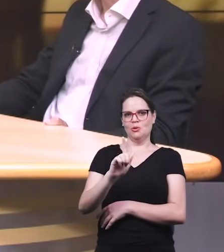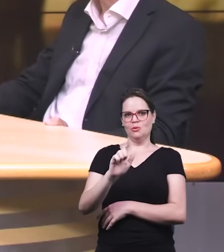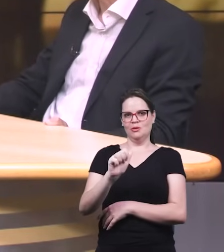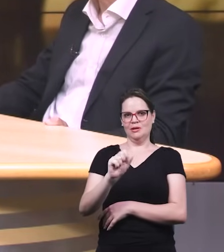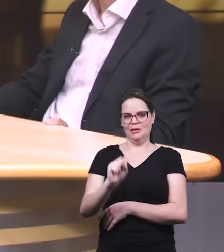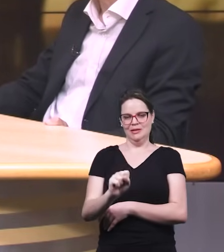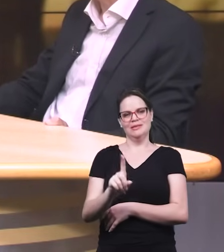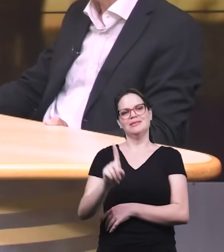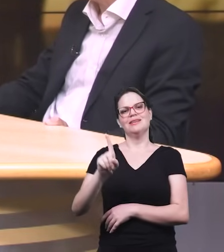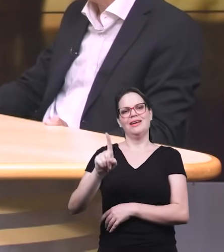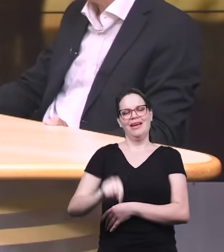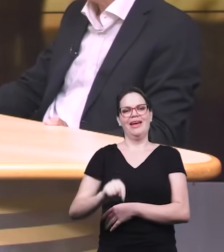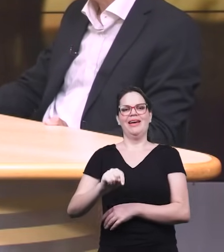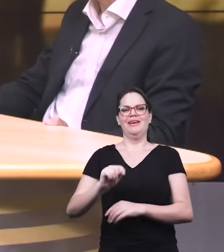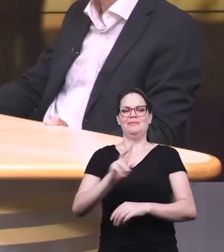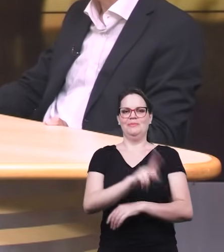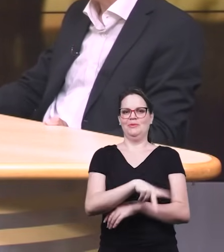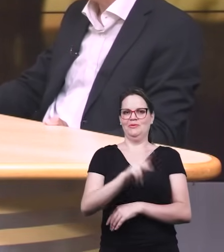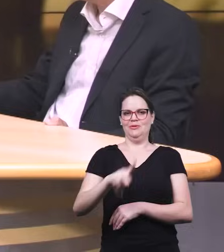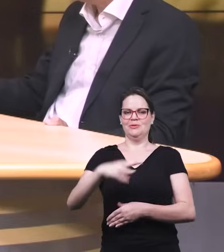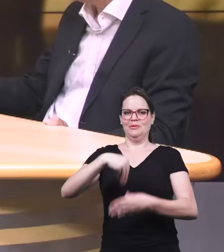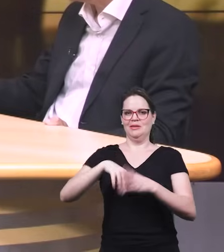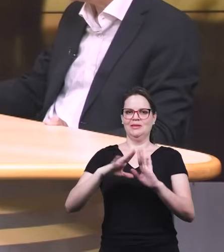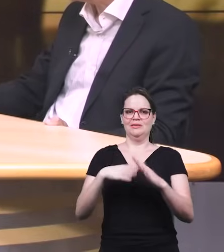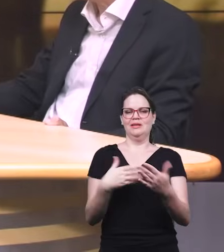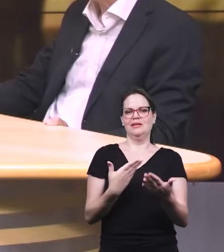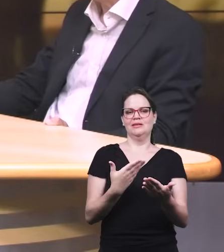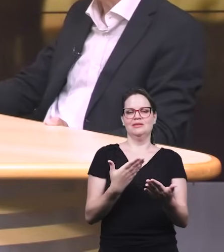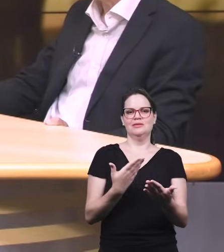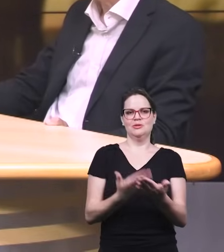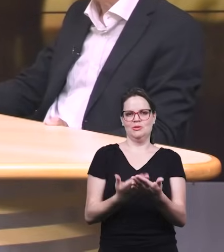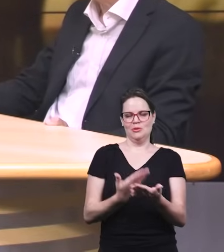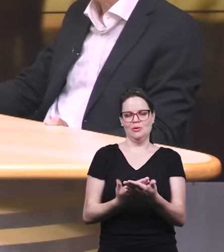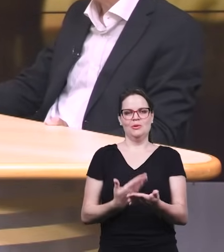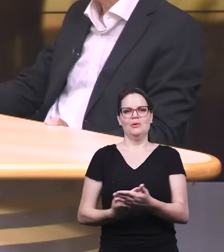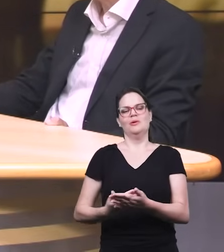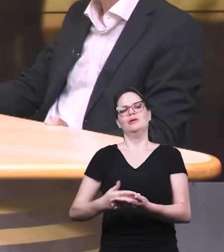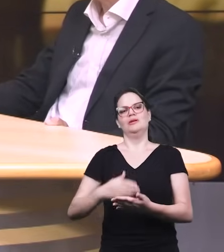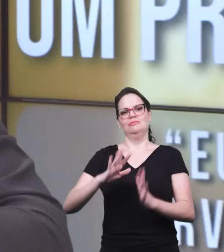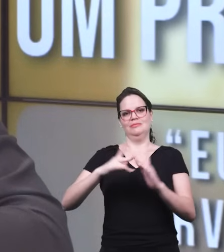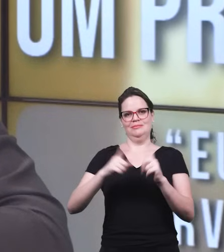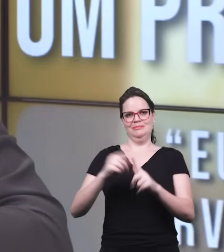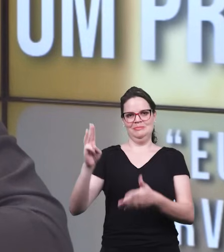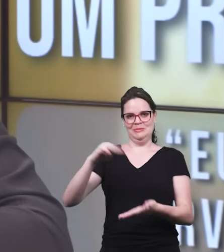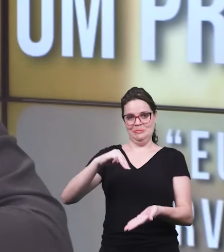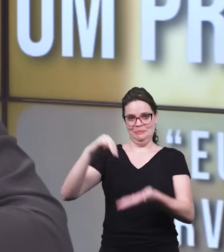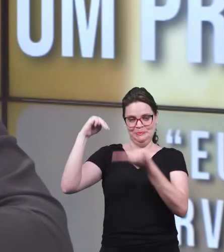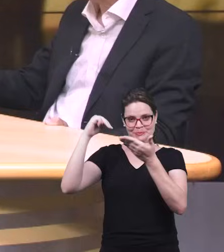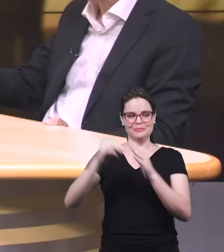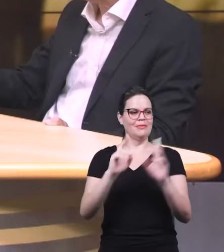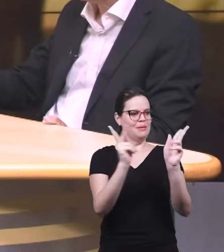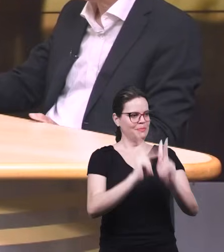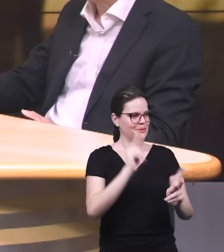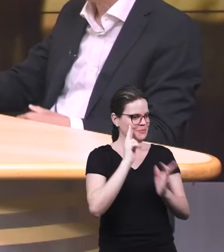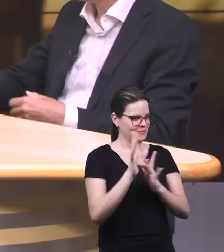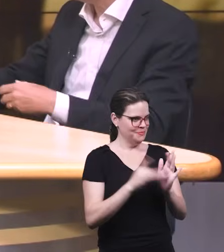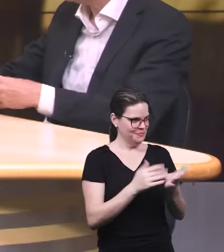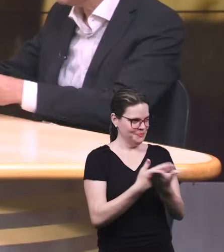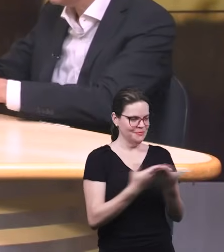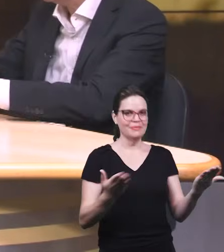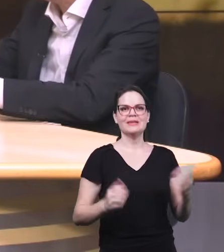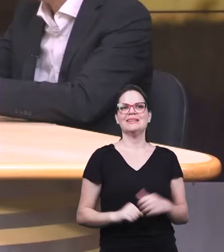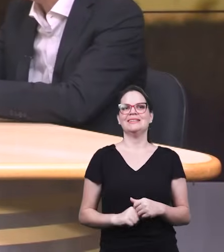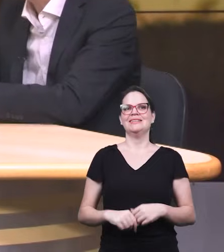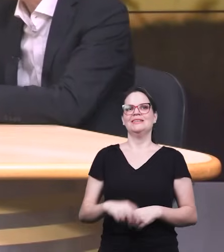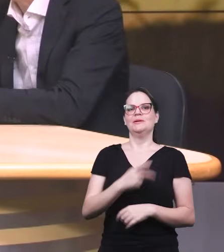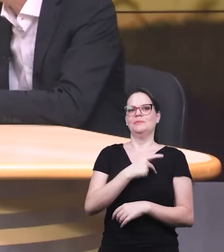da Escola Dodge, Eduardo Dodge. Pastor Douglas, a paz do Senhor. Paz do Senhor, pastor Marcelo. E aqui também conosco, pastor